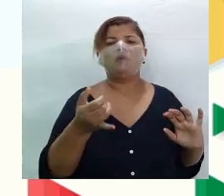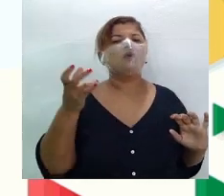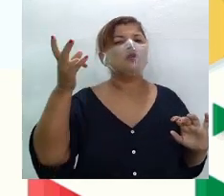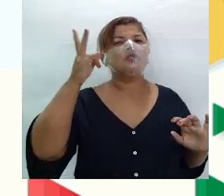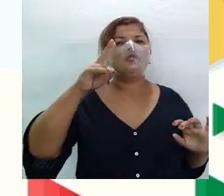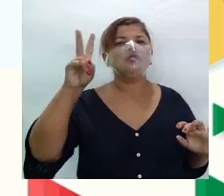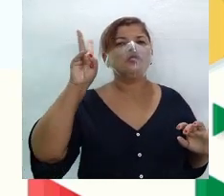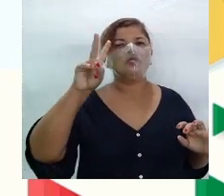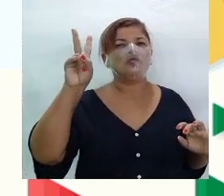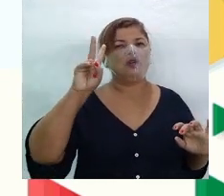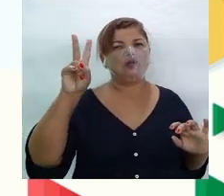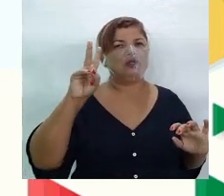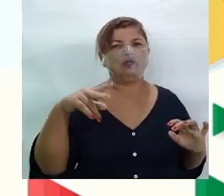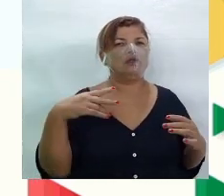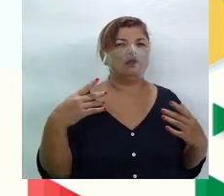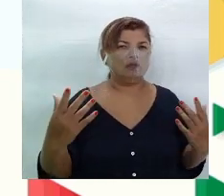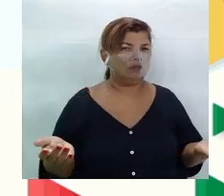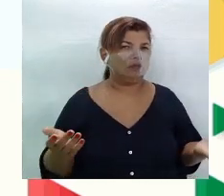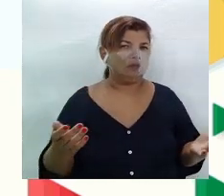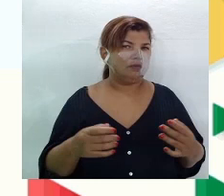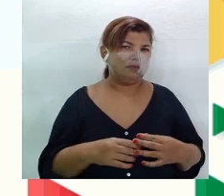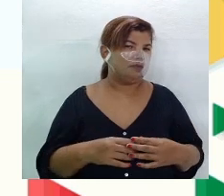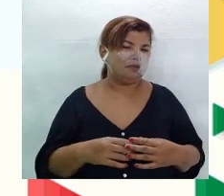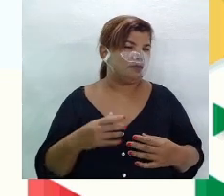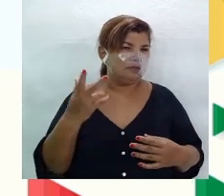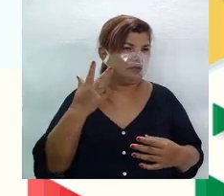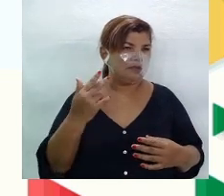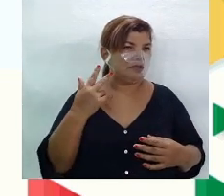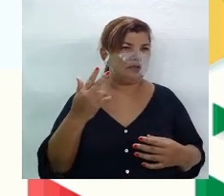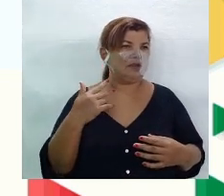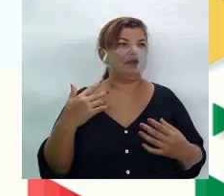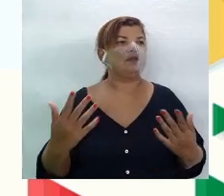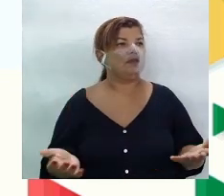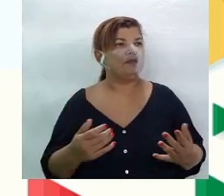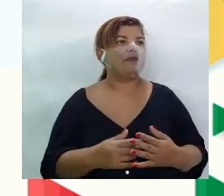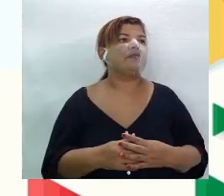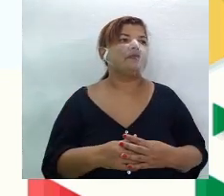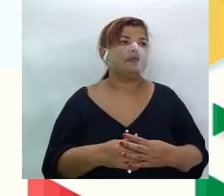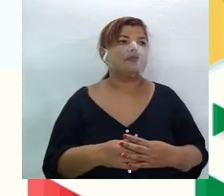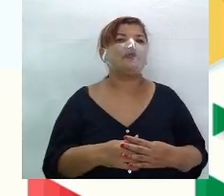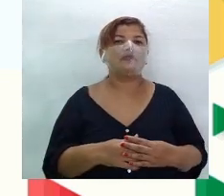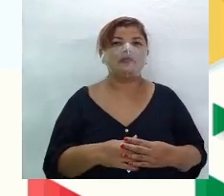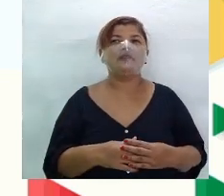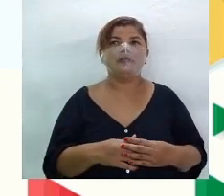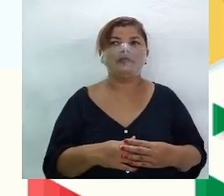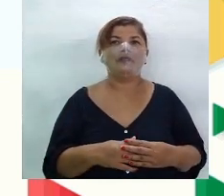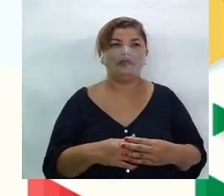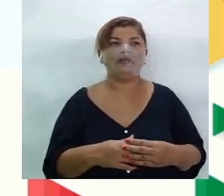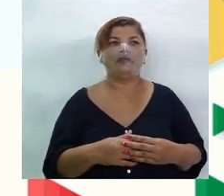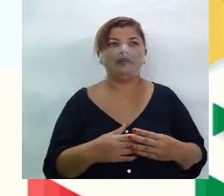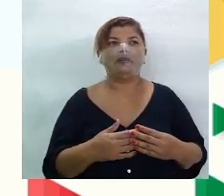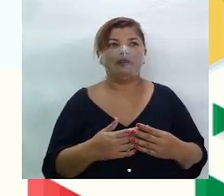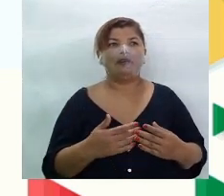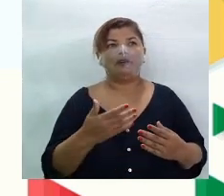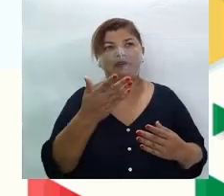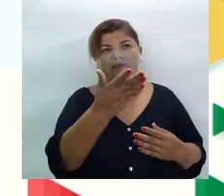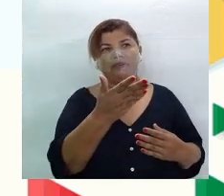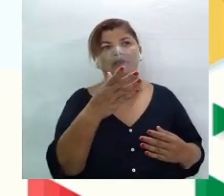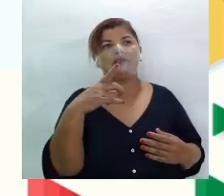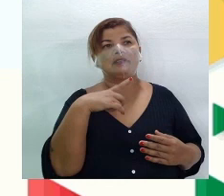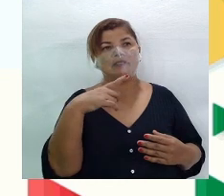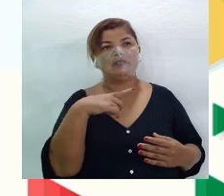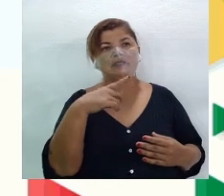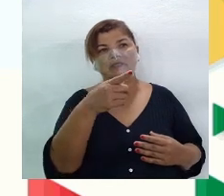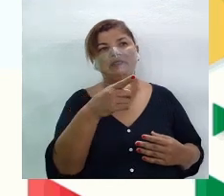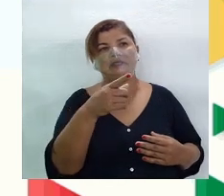de histórias, sem dúvida, baseado, lógico, no sobrenatural. E para ter medo, o horror das antigas lendas da cidade. Lembra a